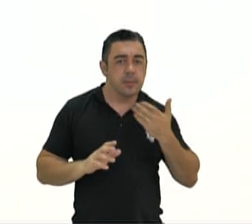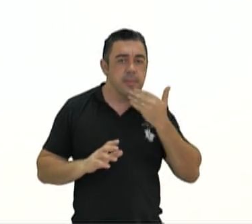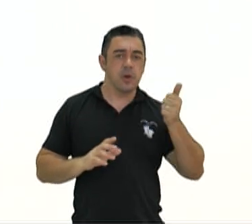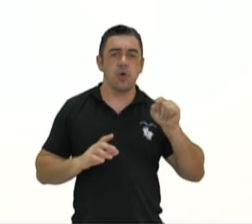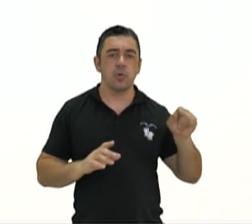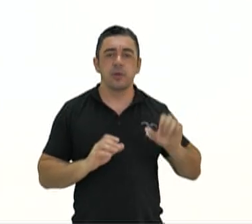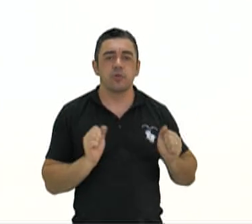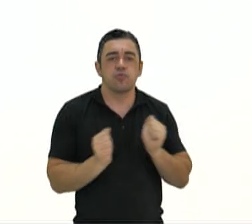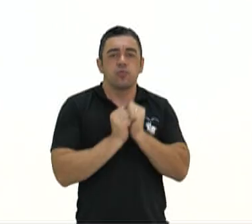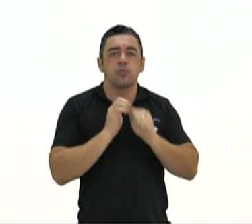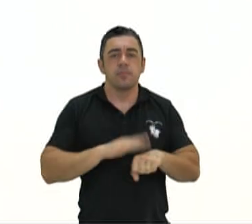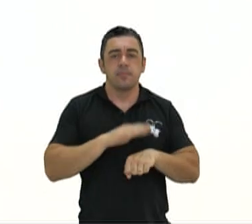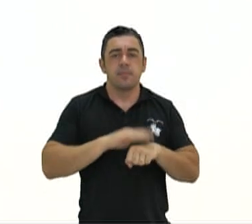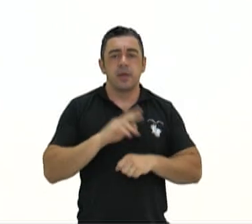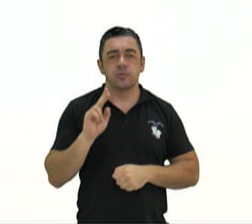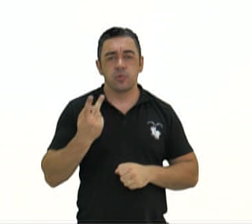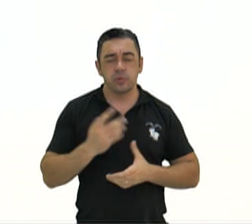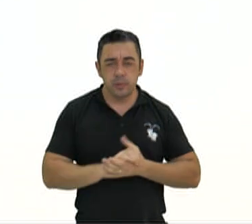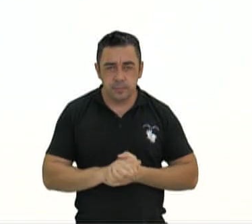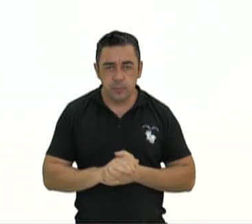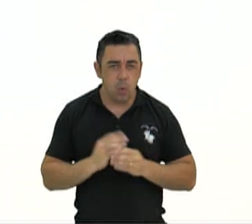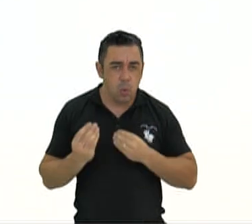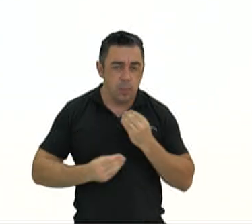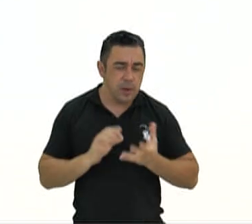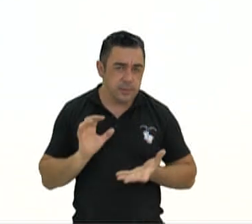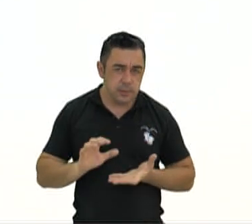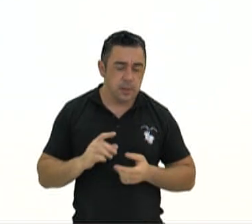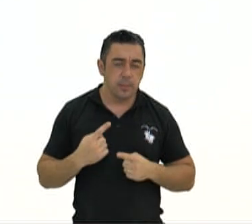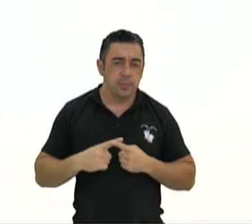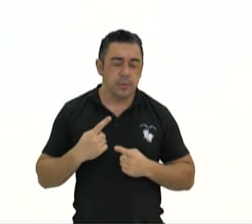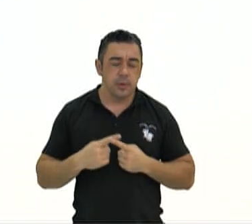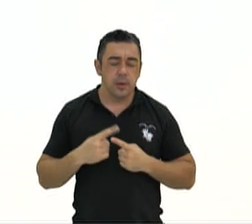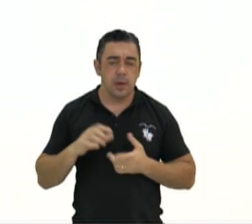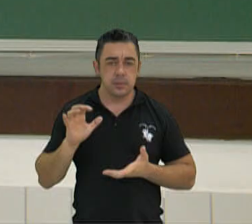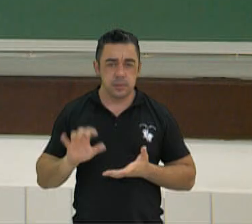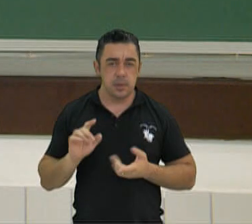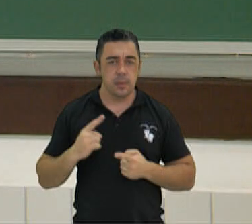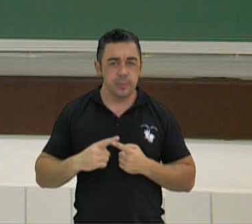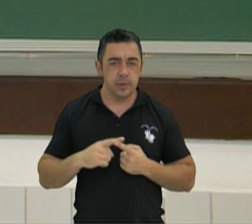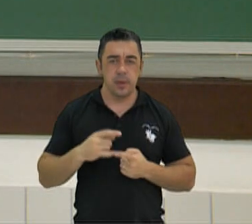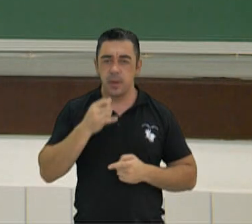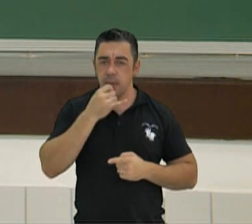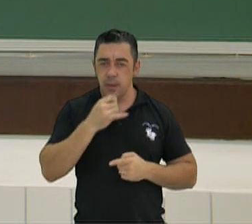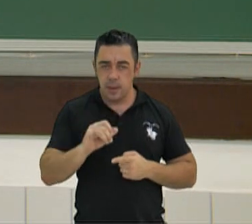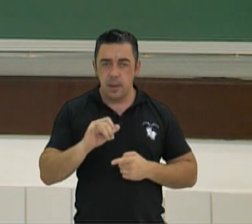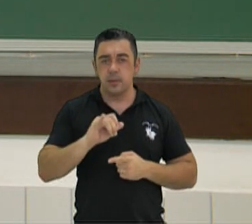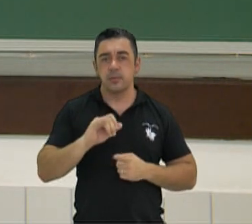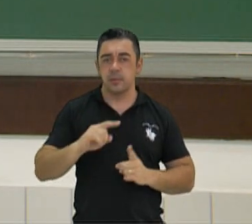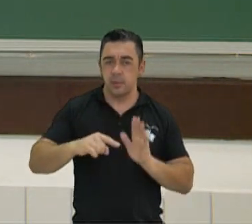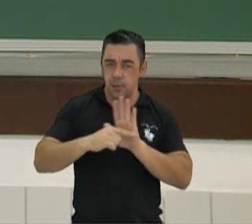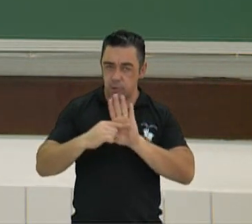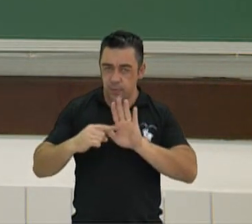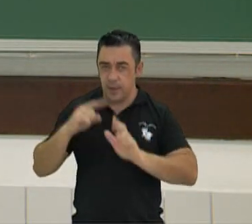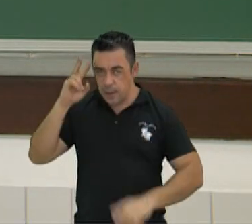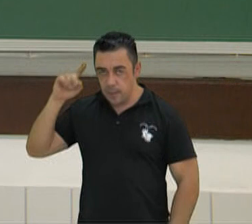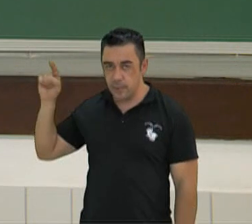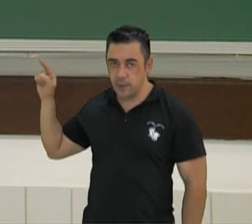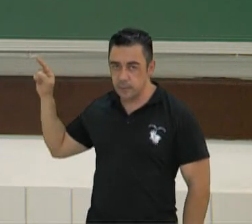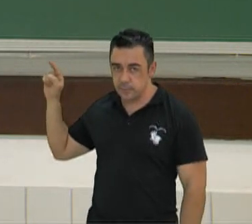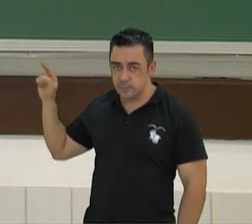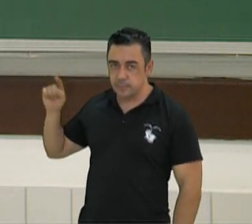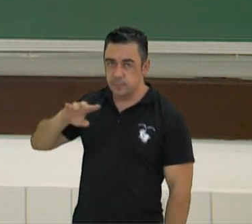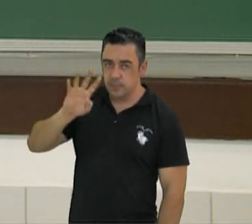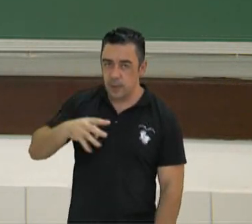mais hidrogênio. Como que seria isso? Por causa da nossa eletronegatividade. Lembra da eletronegatividade na